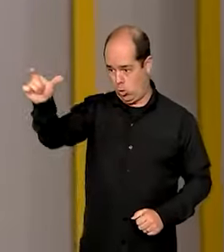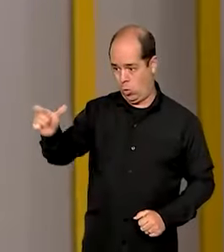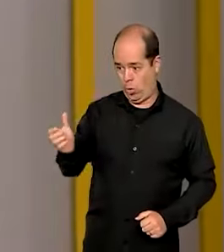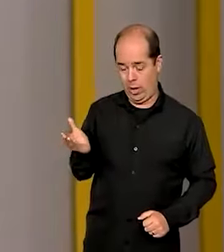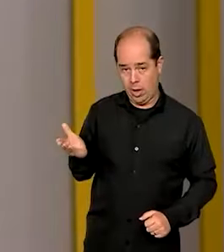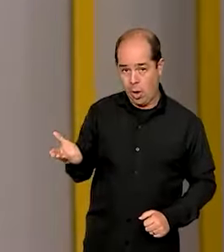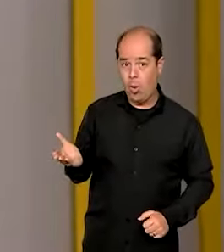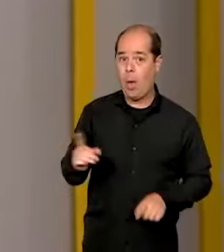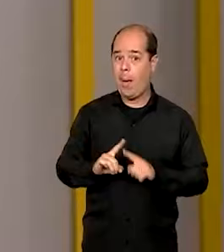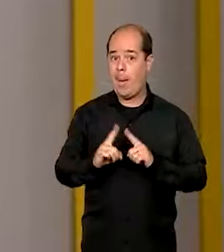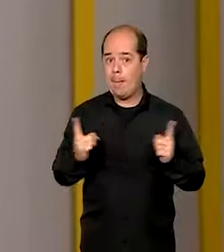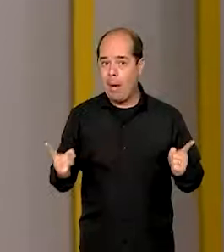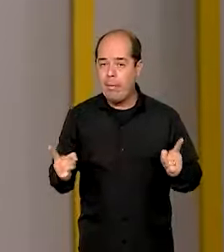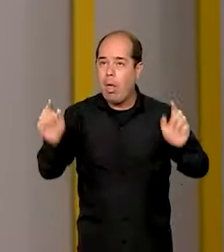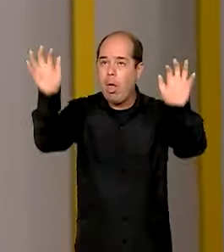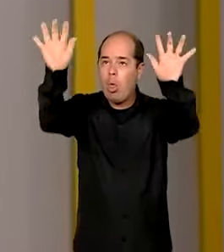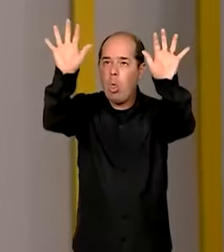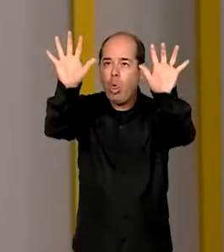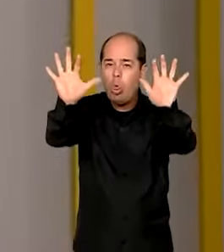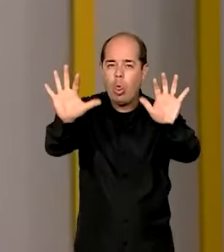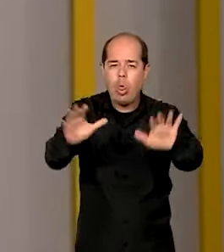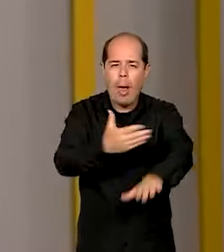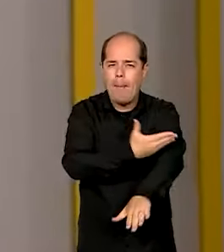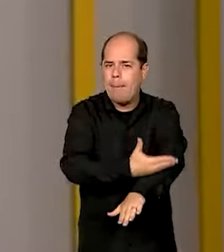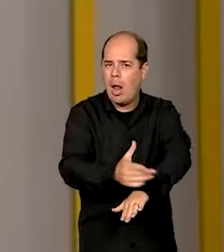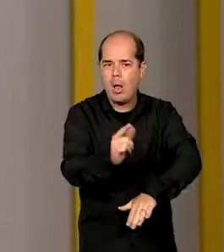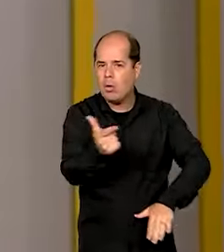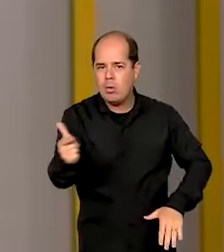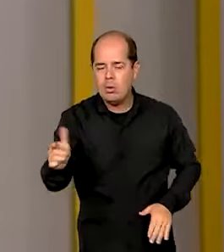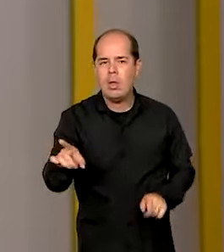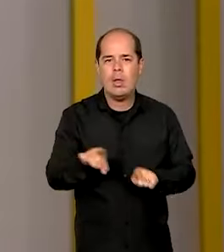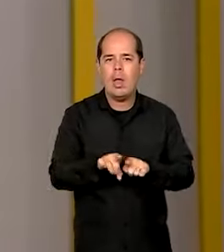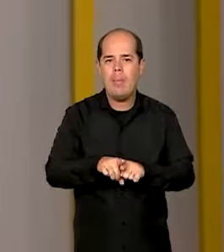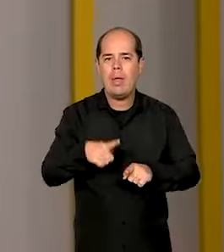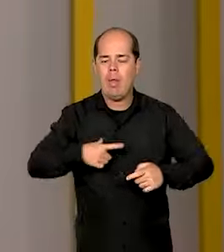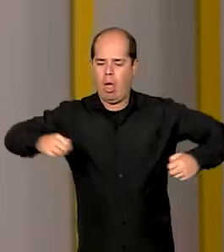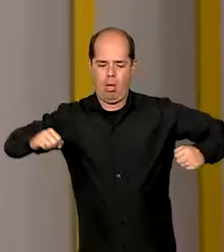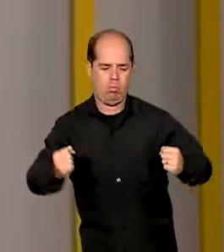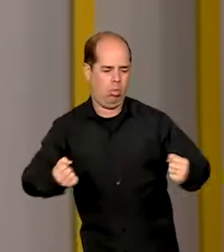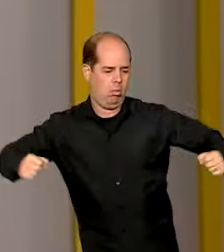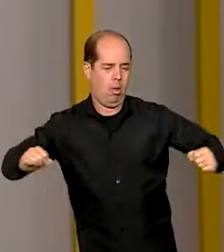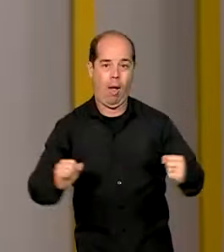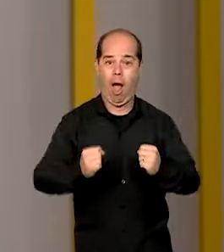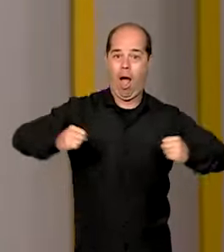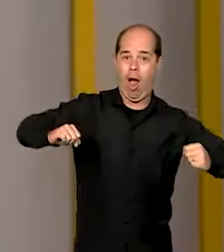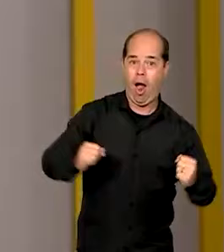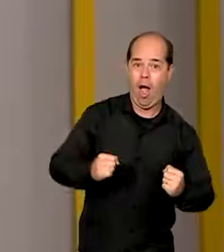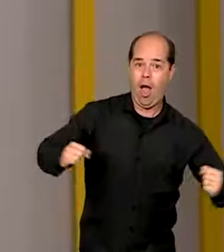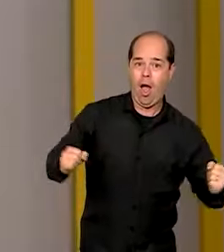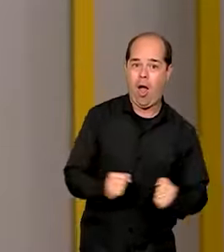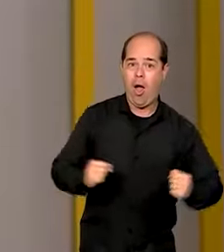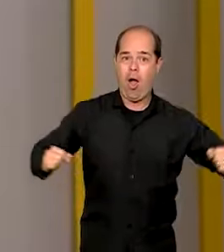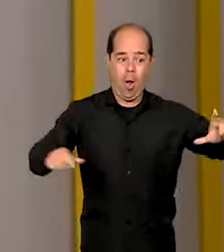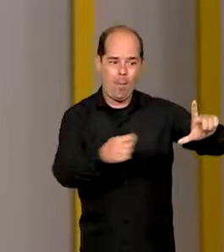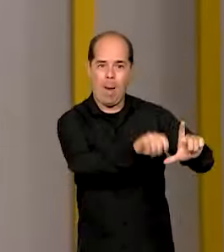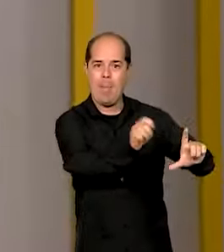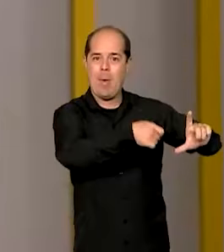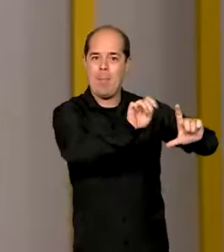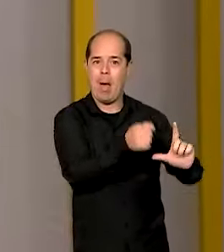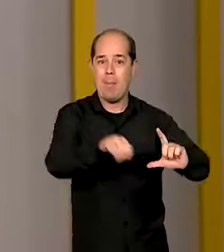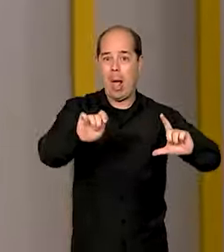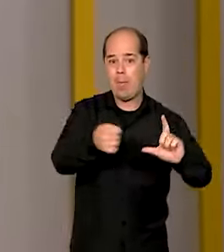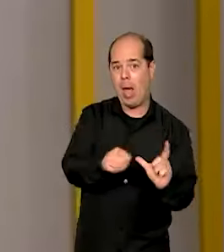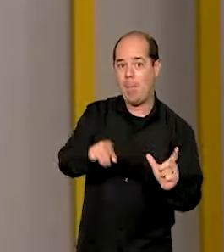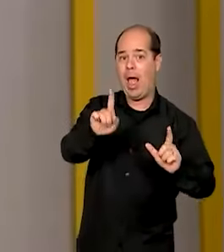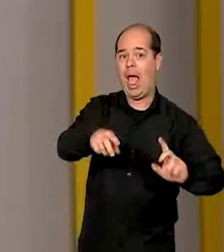E a música é embalada pelo trio de sanfona, zabumba e triângulo. É a mostra Ritmos do Brasil,